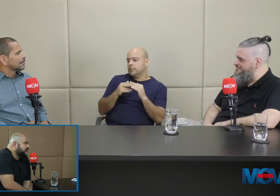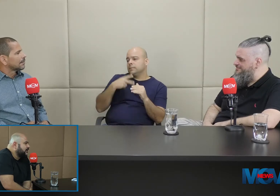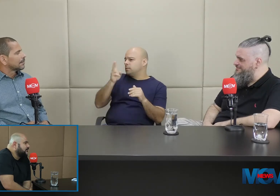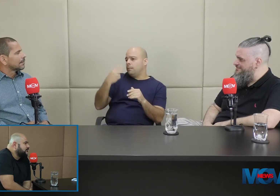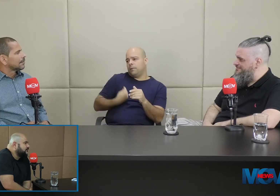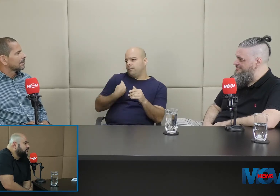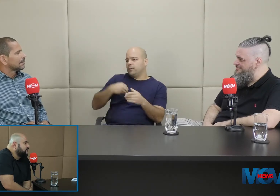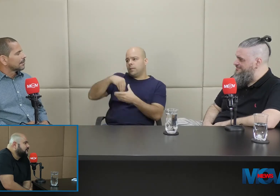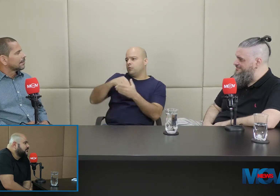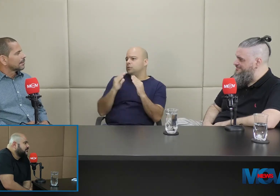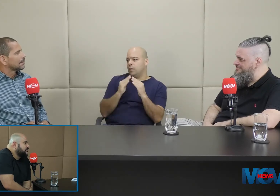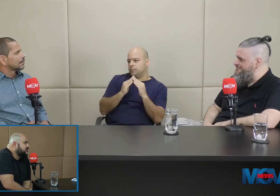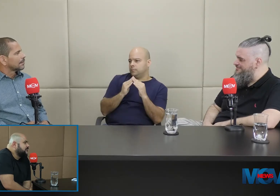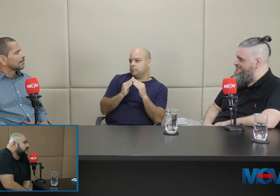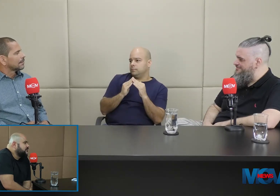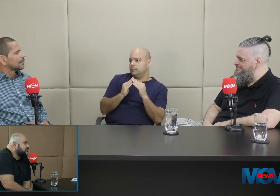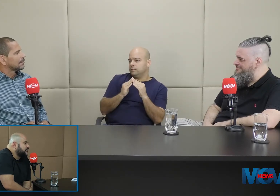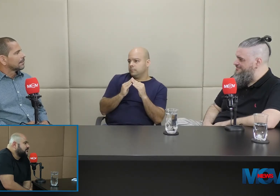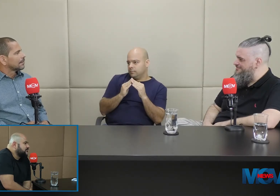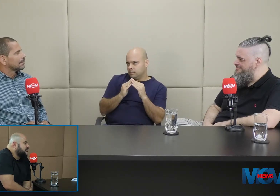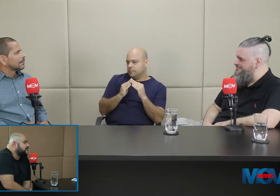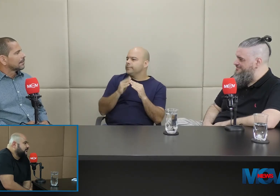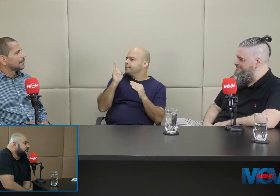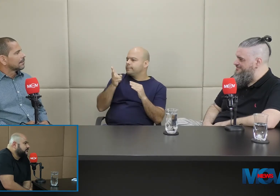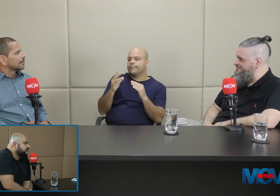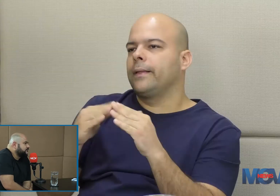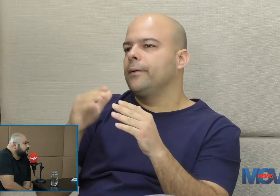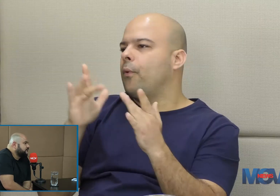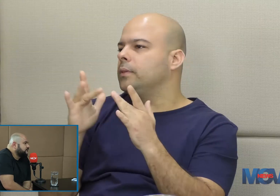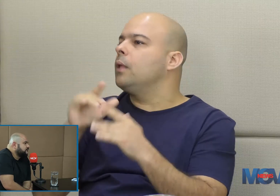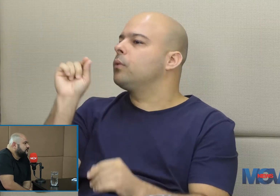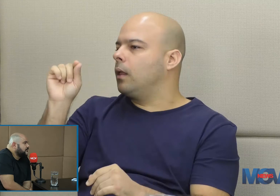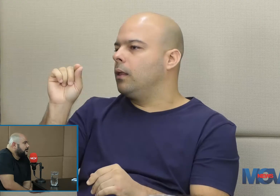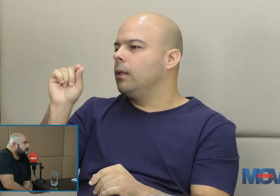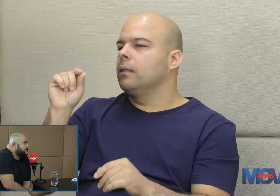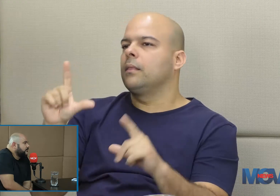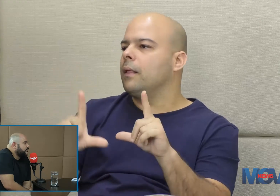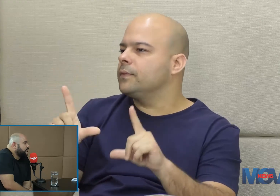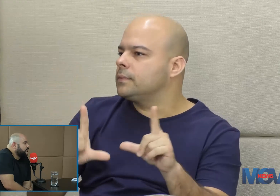muito limitado. Sempre dentro de casa, sempre.